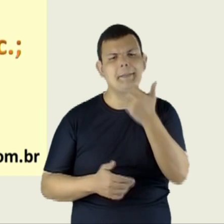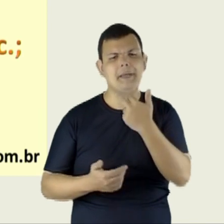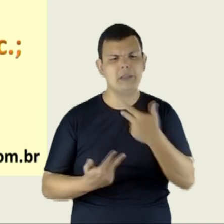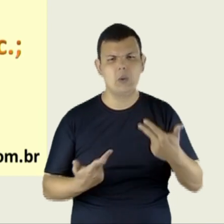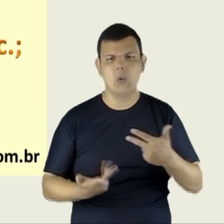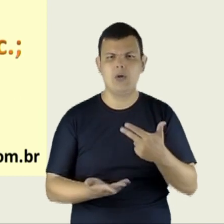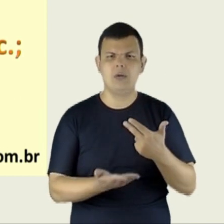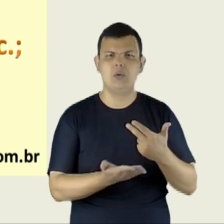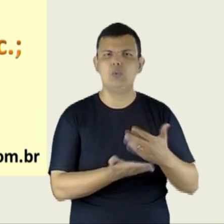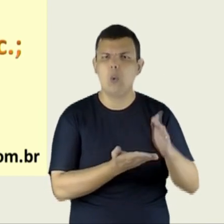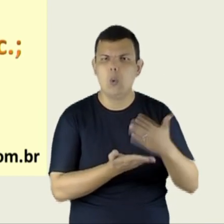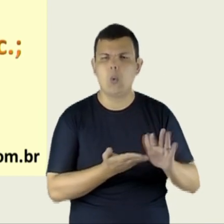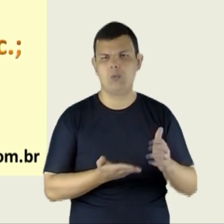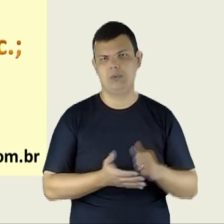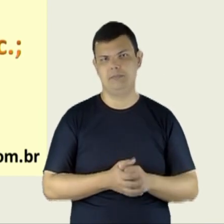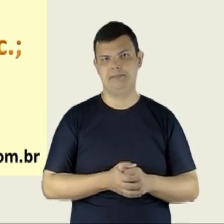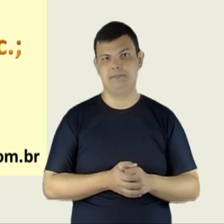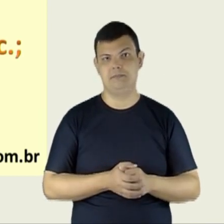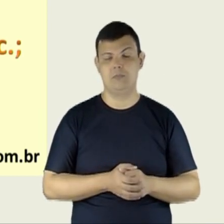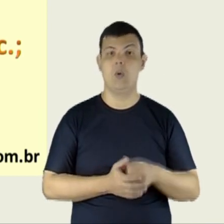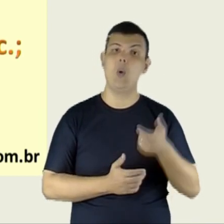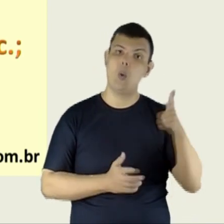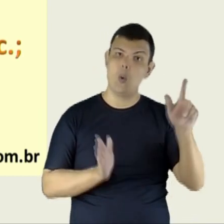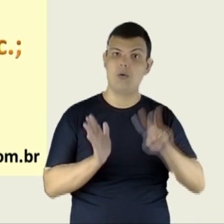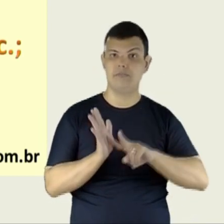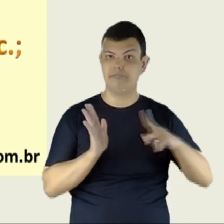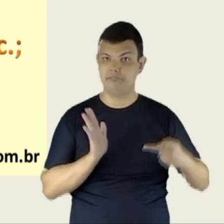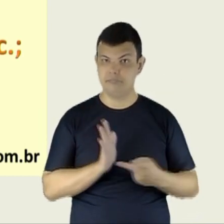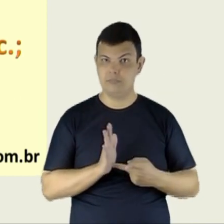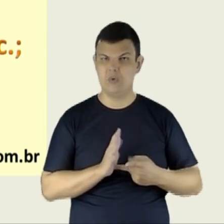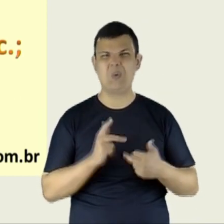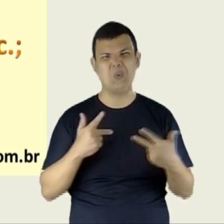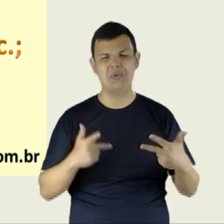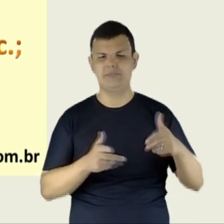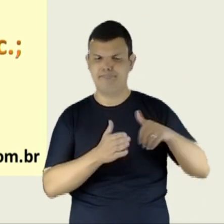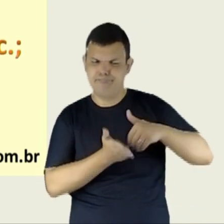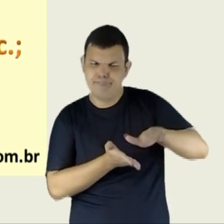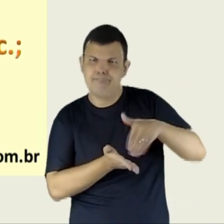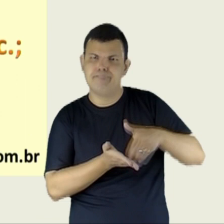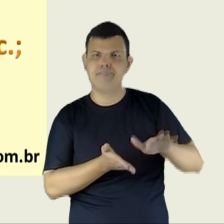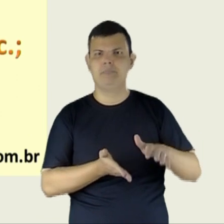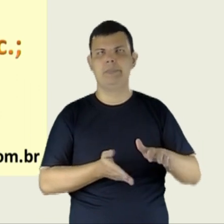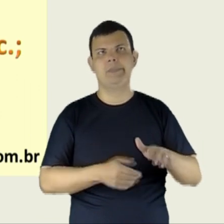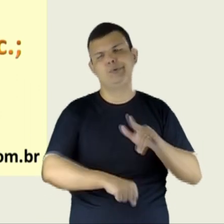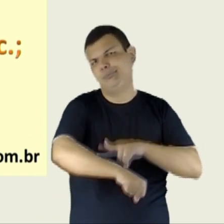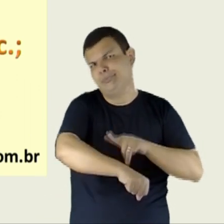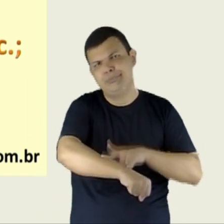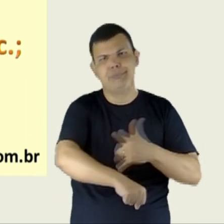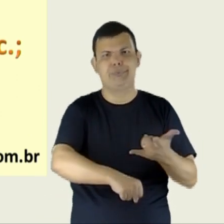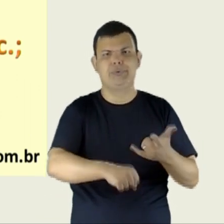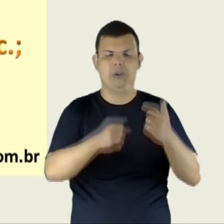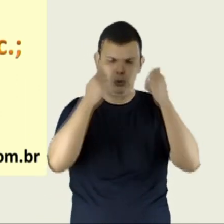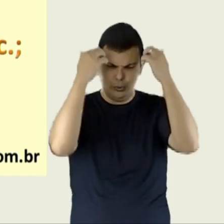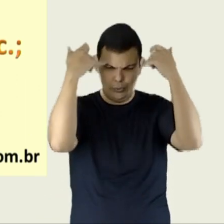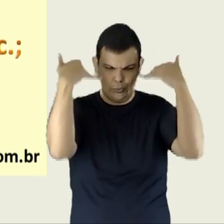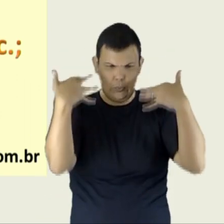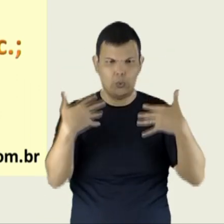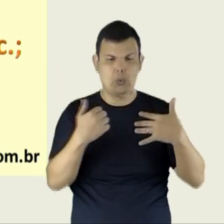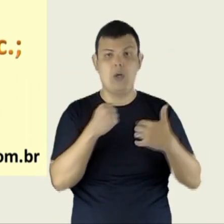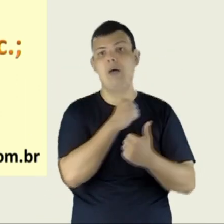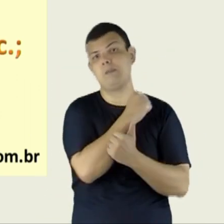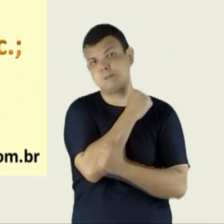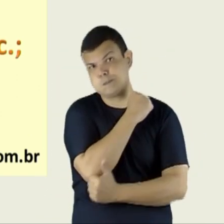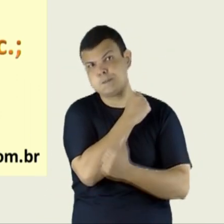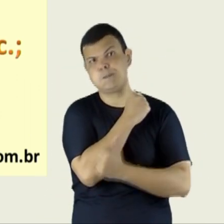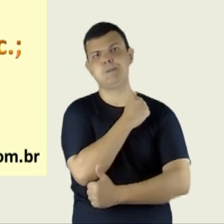utilizáveis. Outra definição é aquilo que é excretado, diz-se da urina, do suor, das